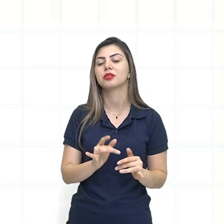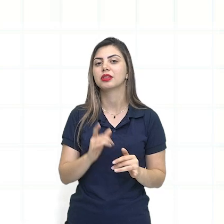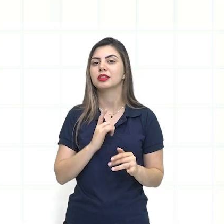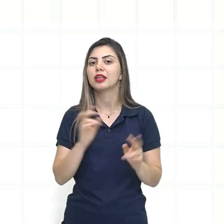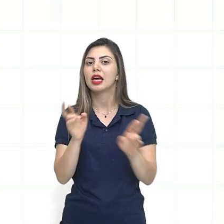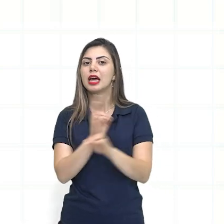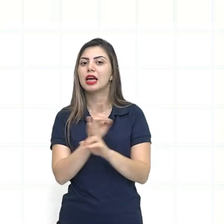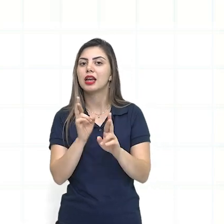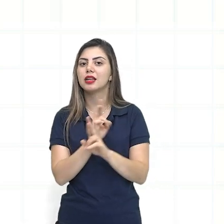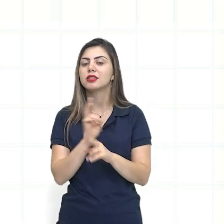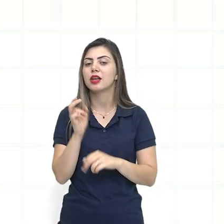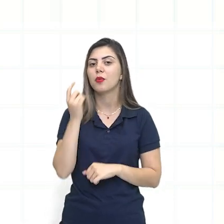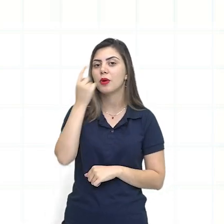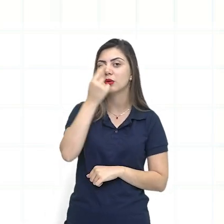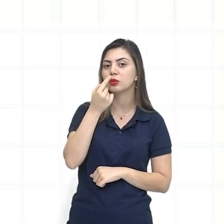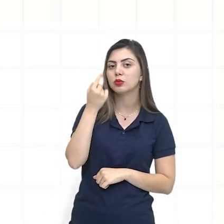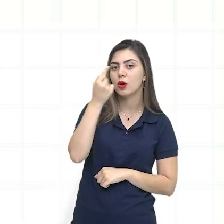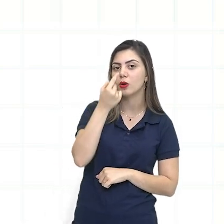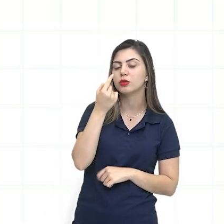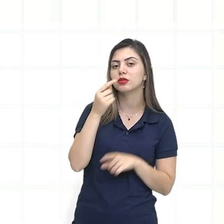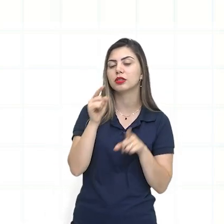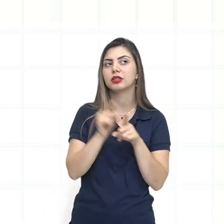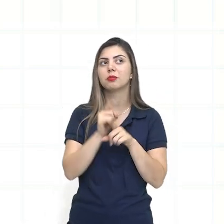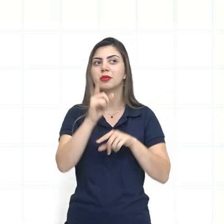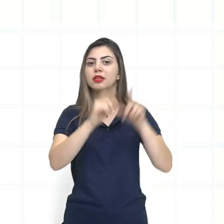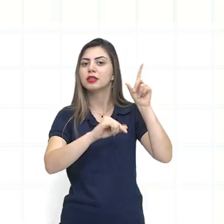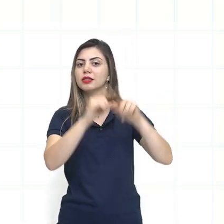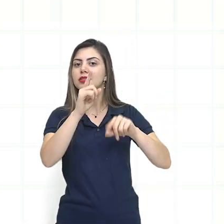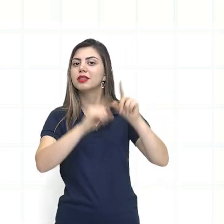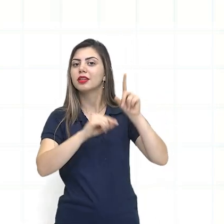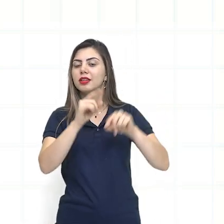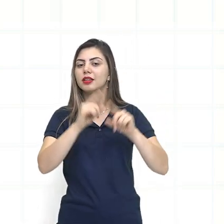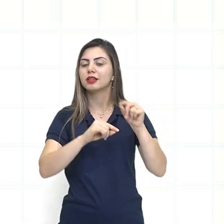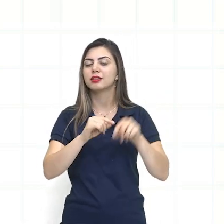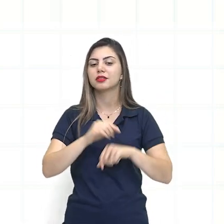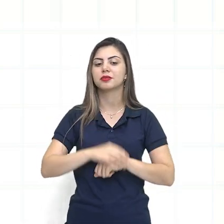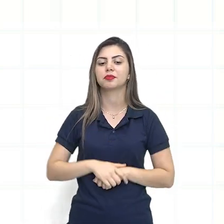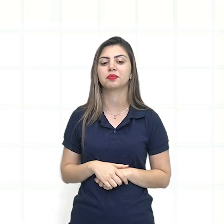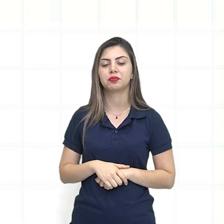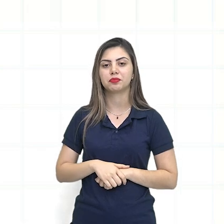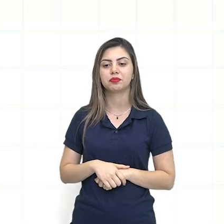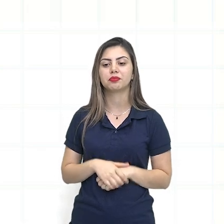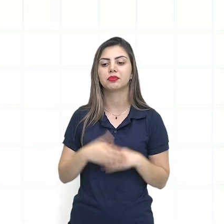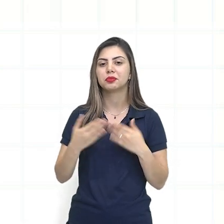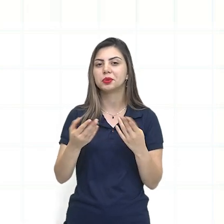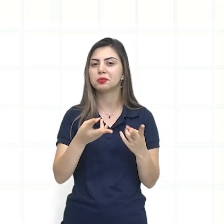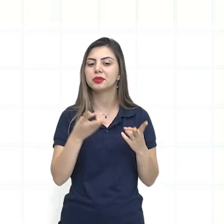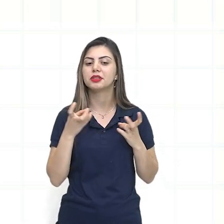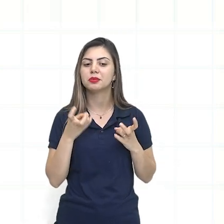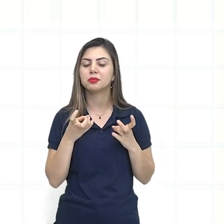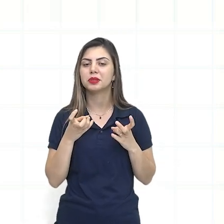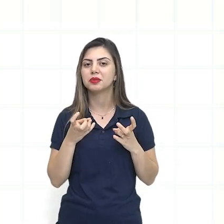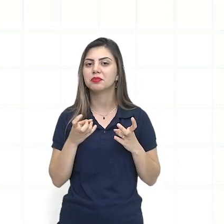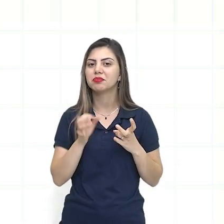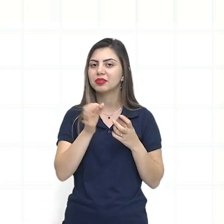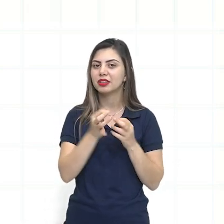duas, entre os olhos e as estrelas. Seus olhos brilham,